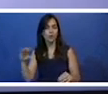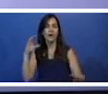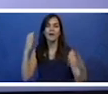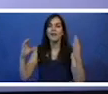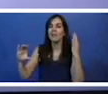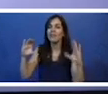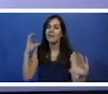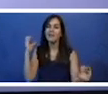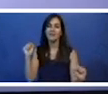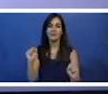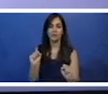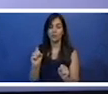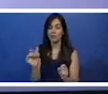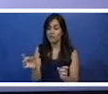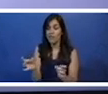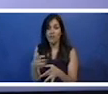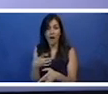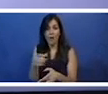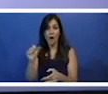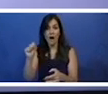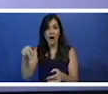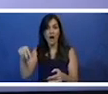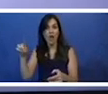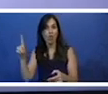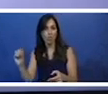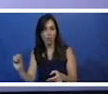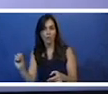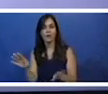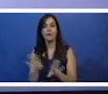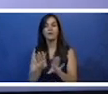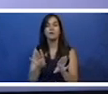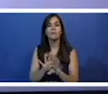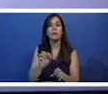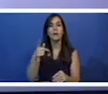o particípio, ado, ok?